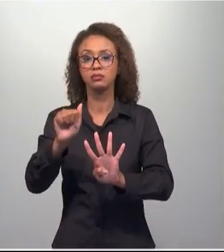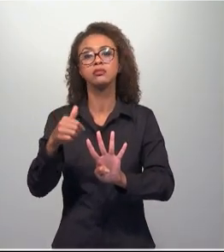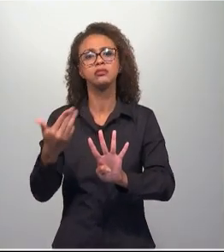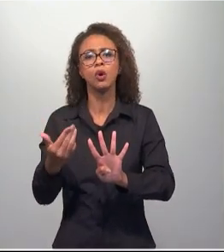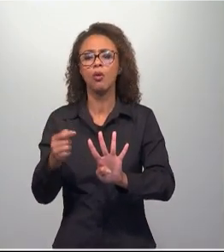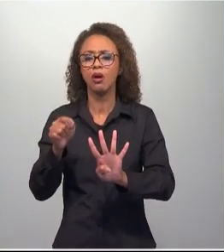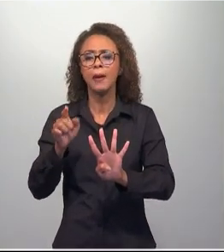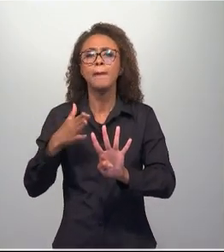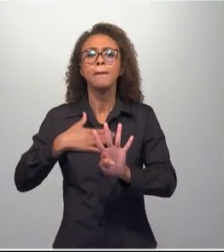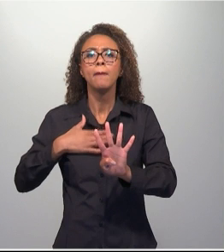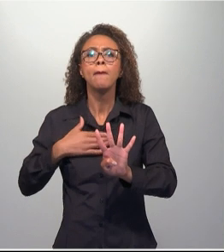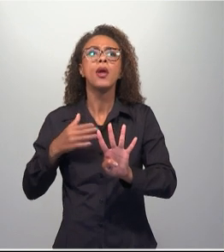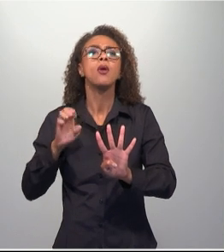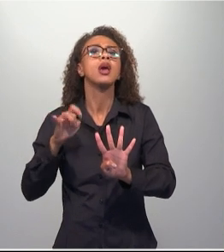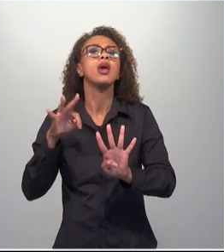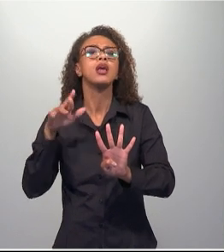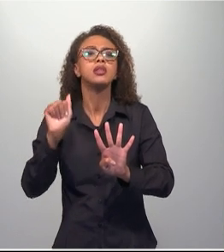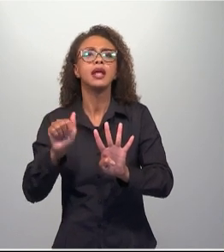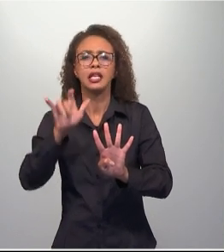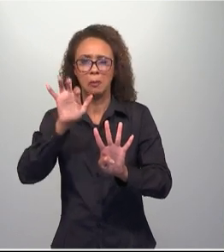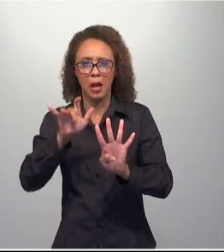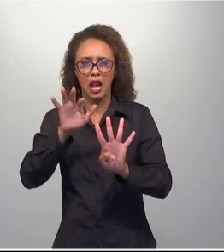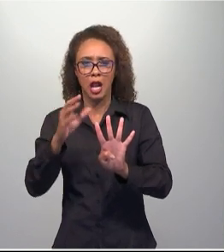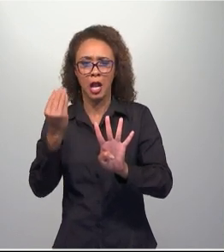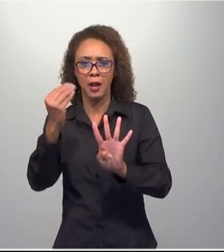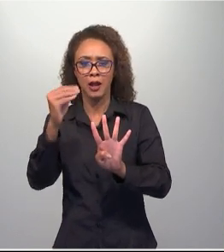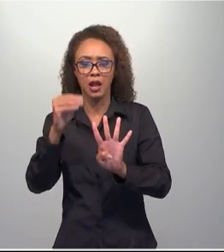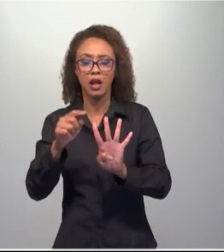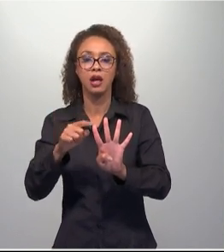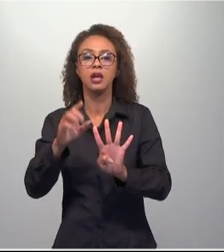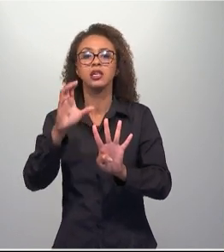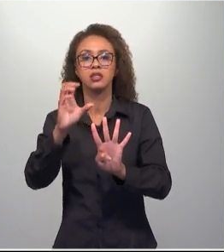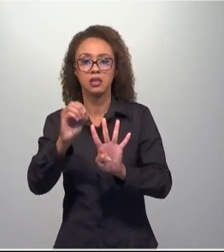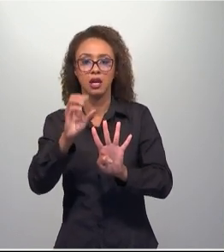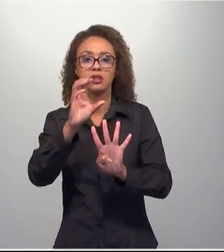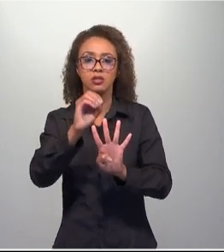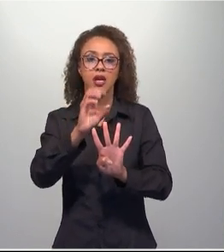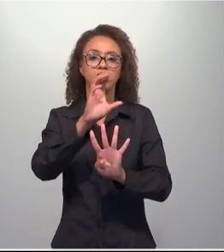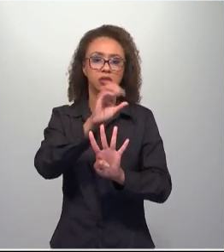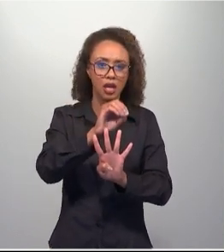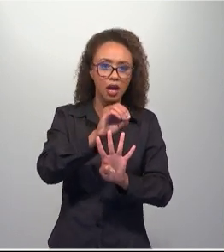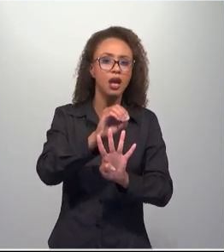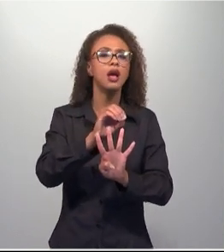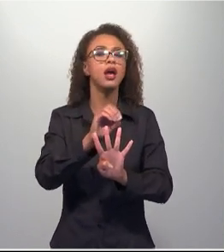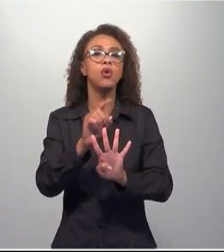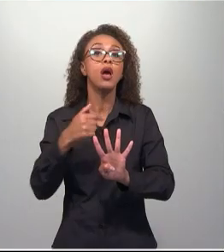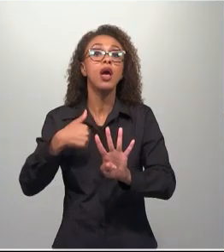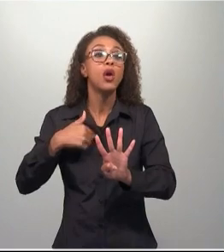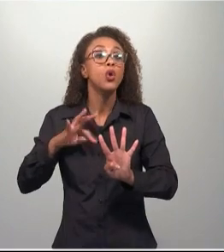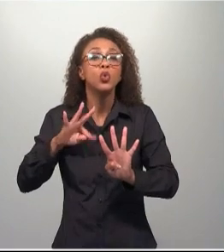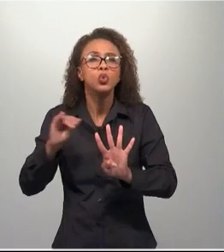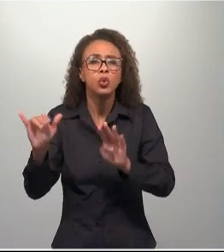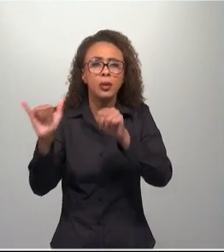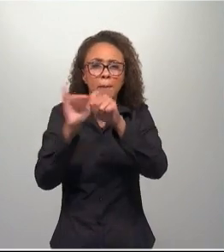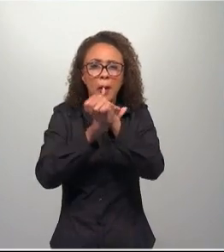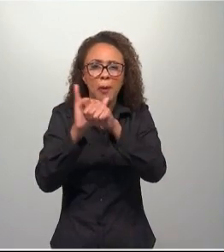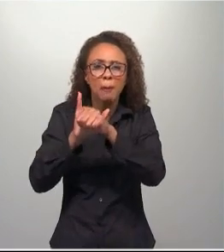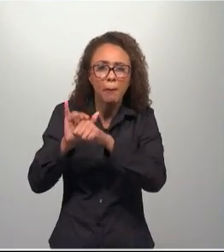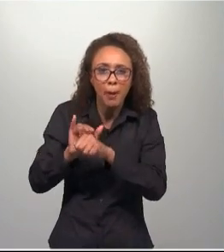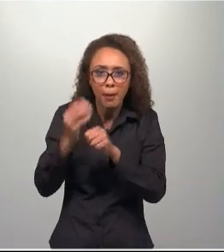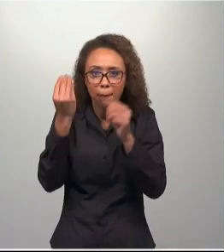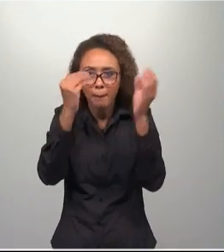000001 estão aqui todas as combinações possíveis pra abc e aí neste caso